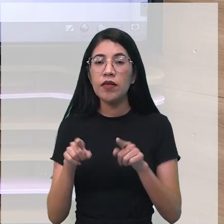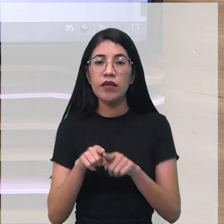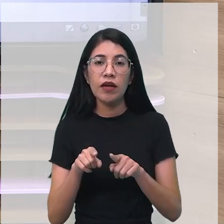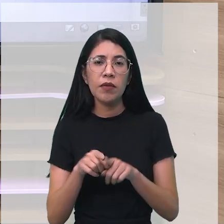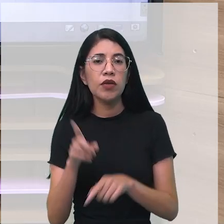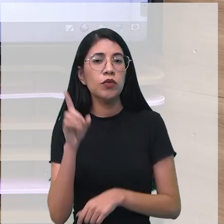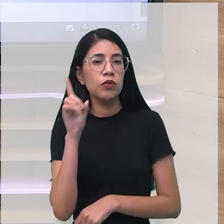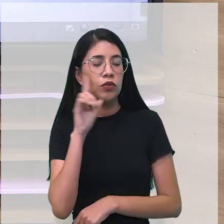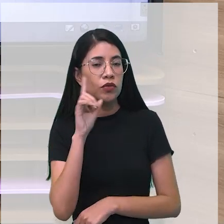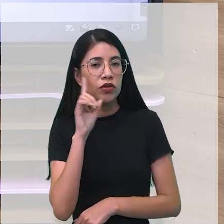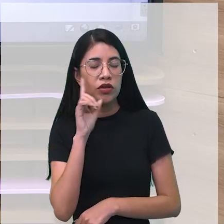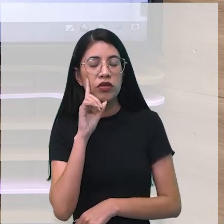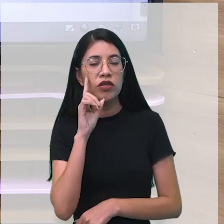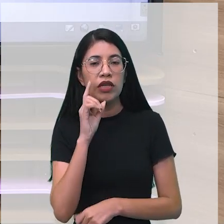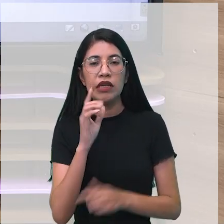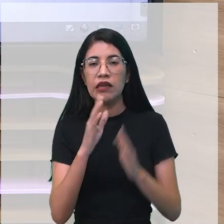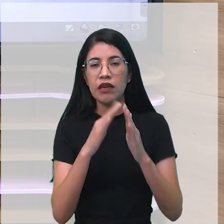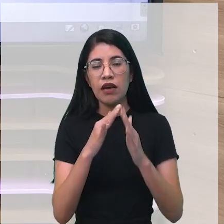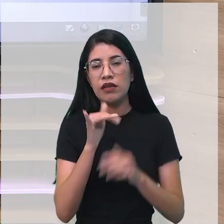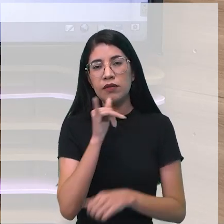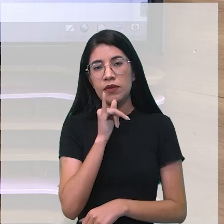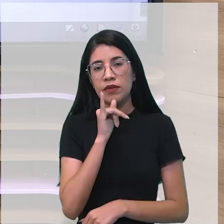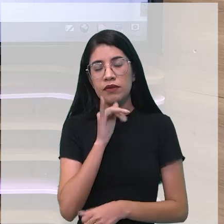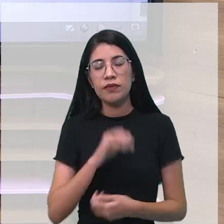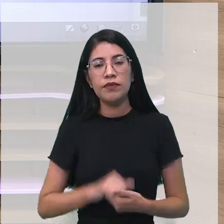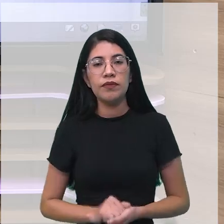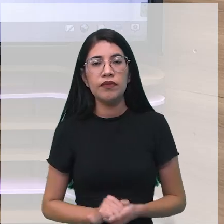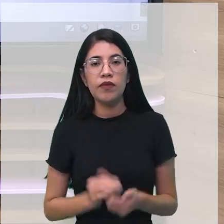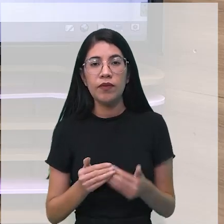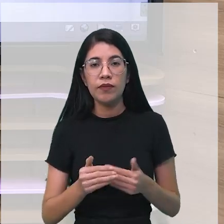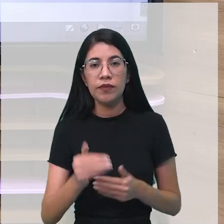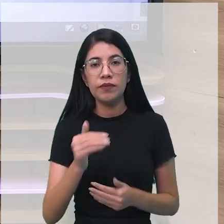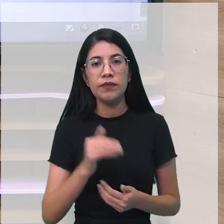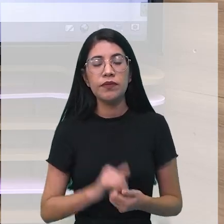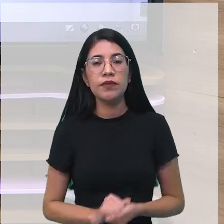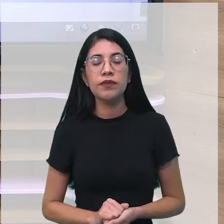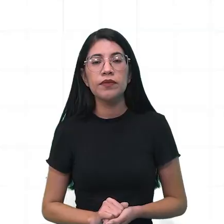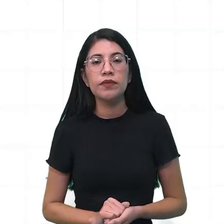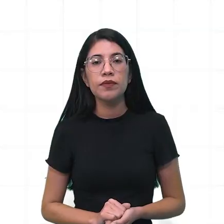nosso dia a dia ali tá certo vamos seguindo